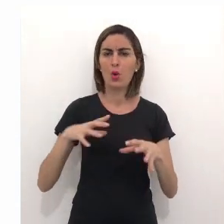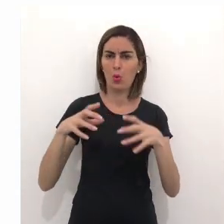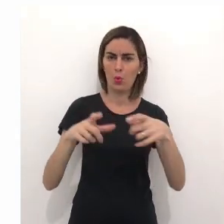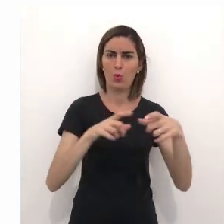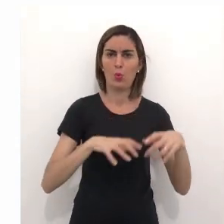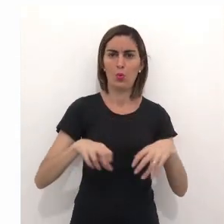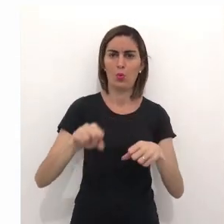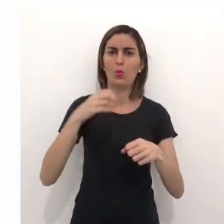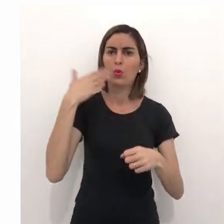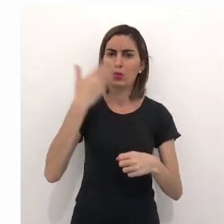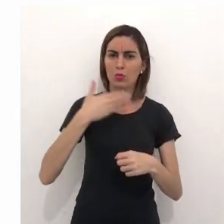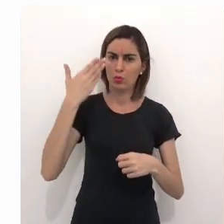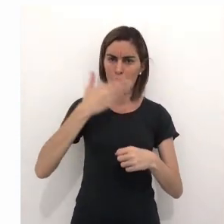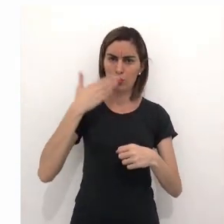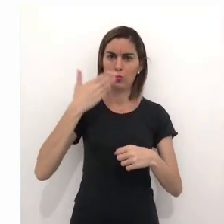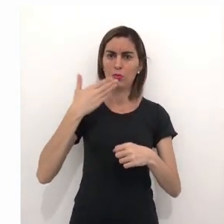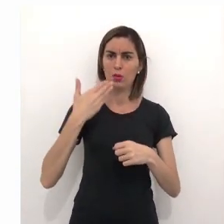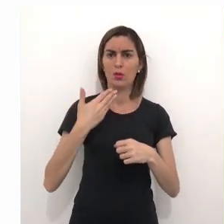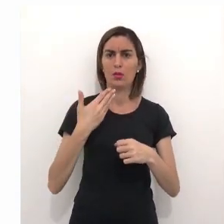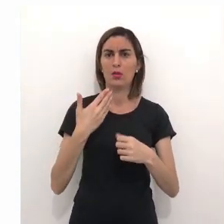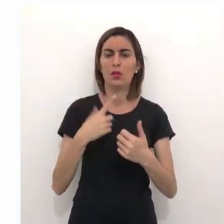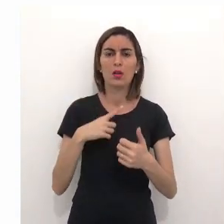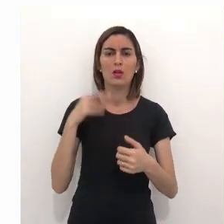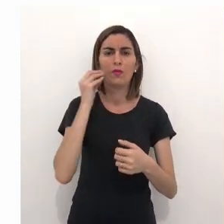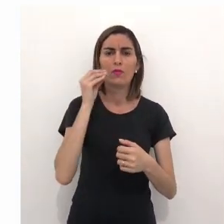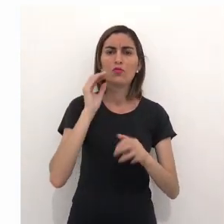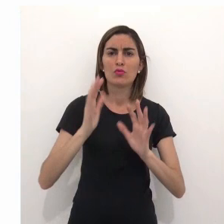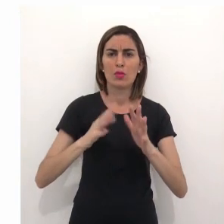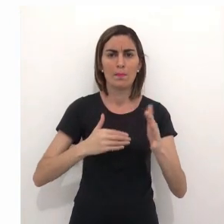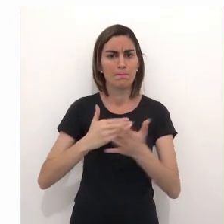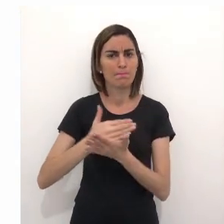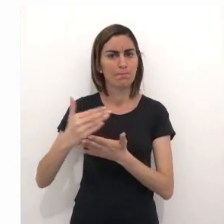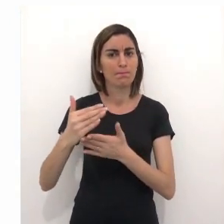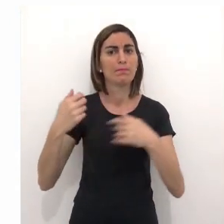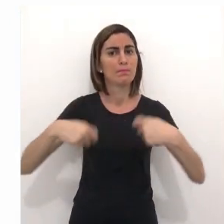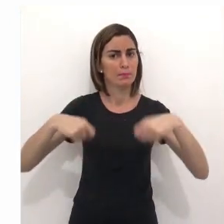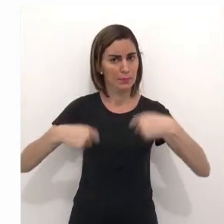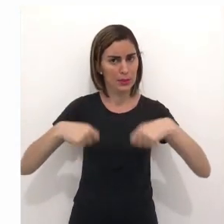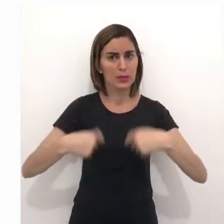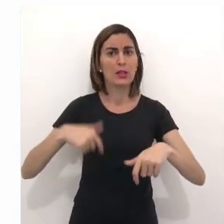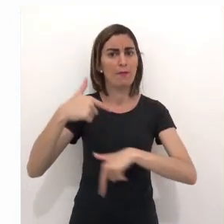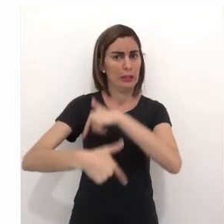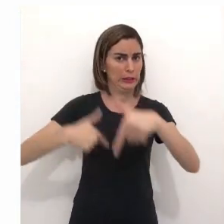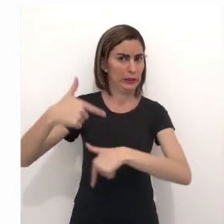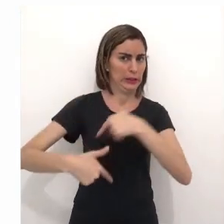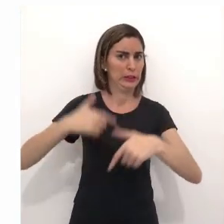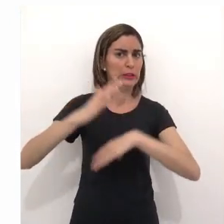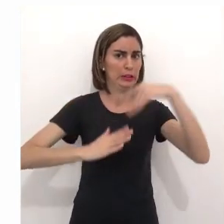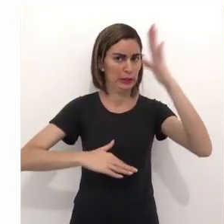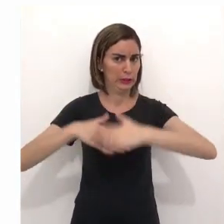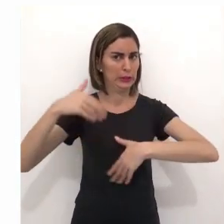colonização do açúcar já estava funcionando. Então precisava de mão de obra.